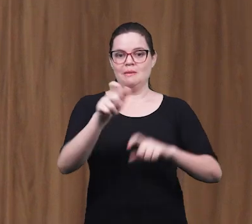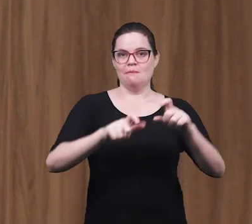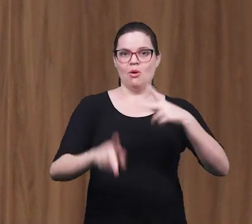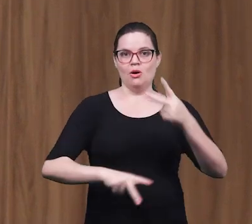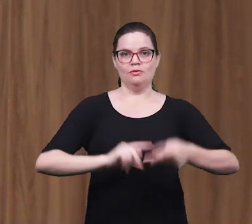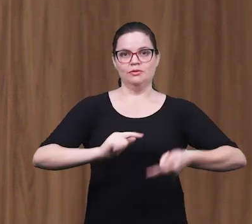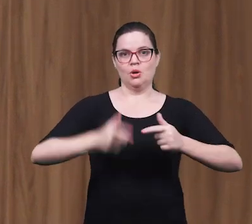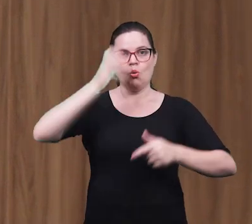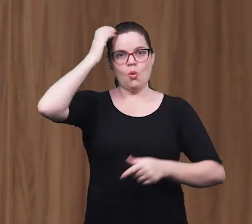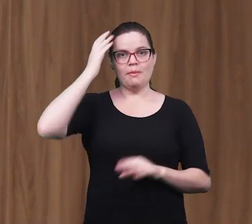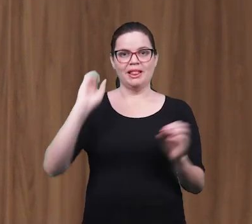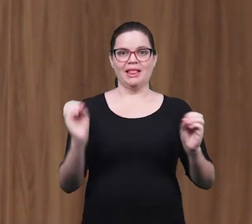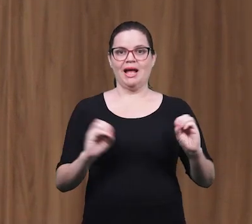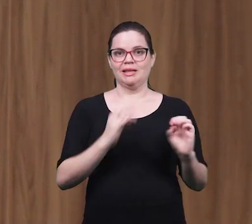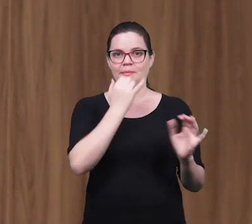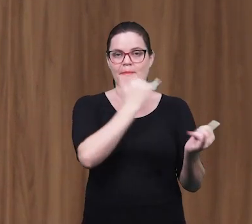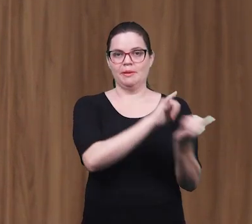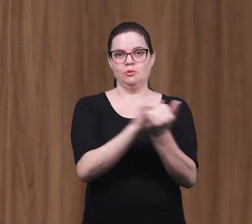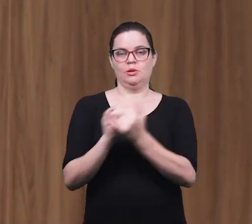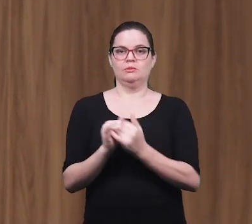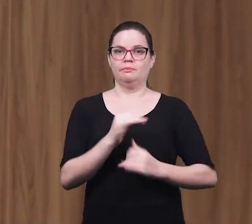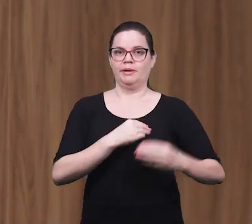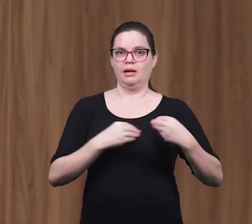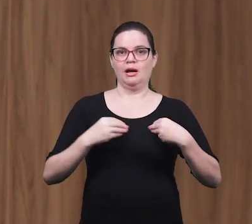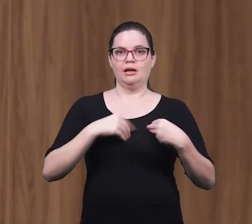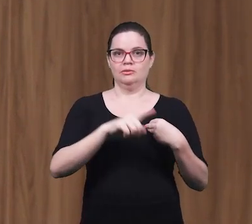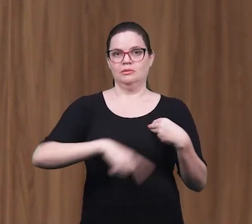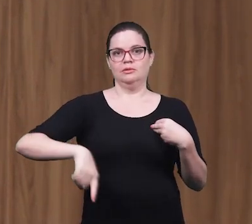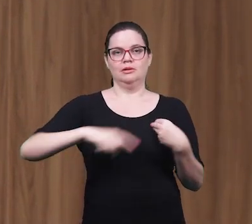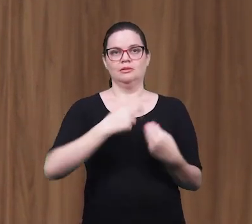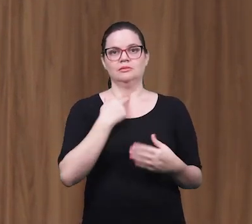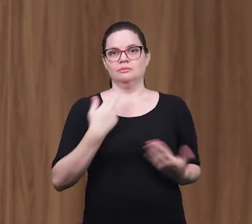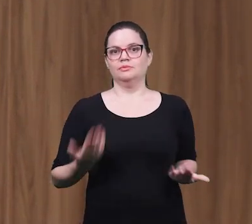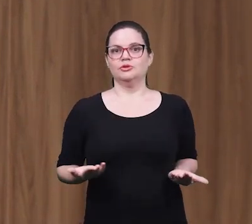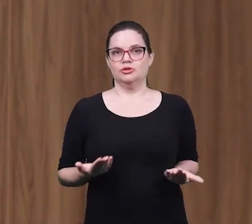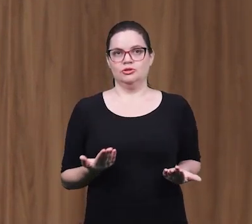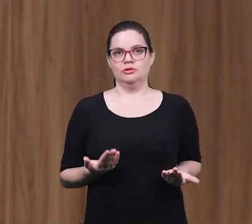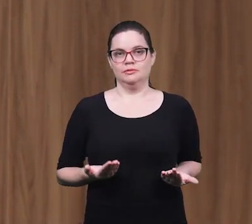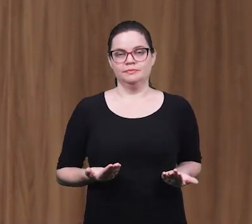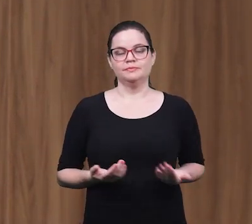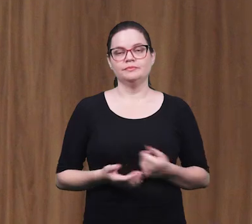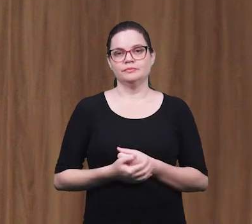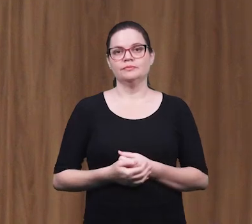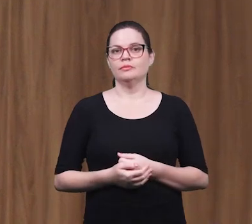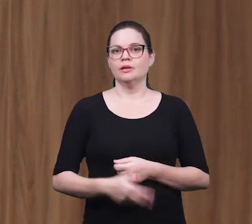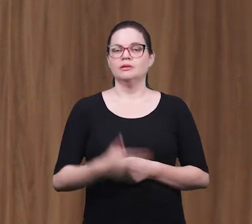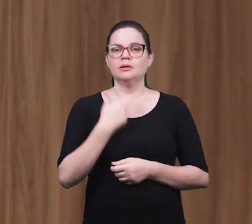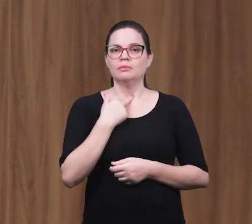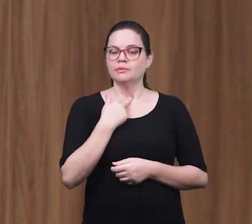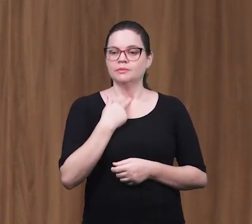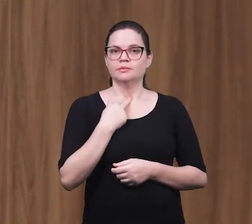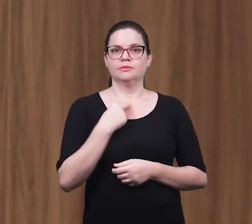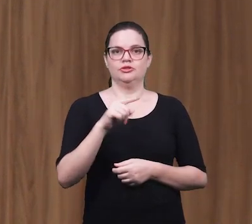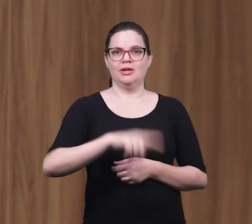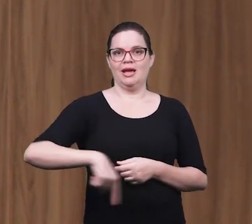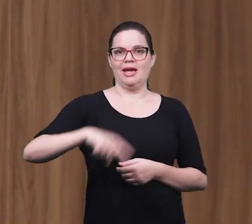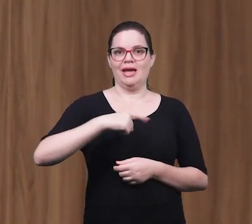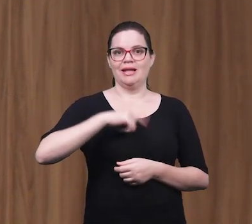não ficasse, não contaminasse o povo, ninguém ficasse contaminado, ninguém fosse